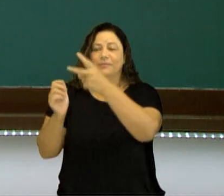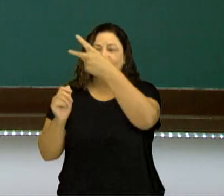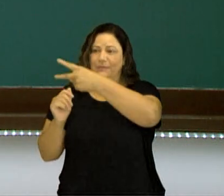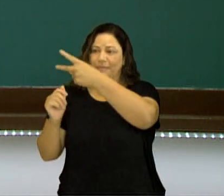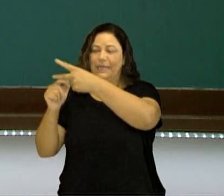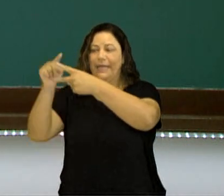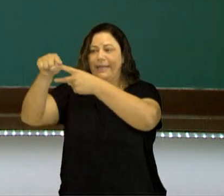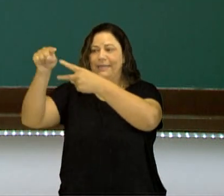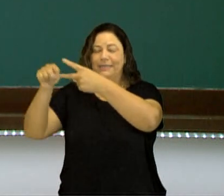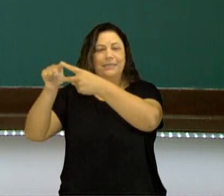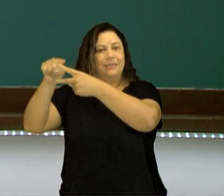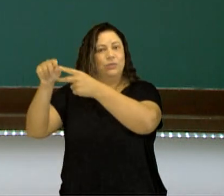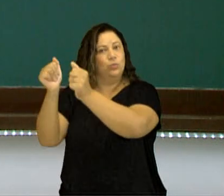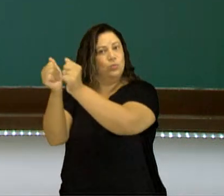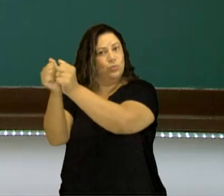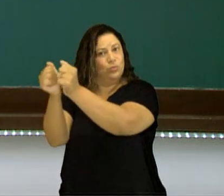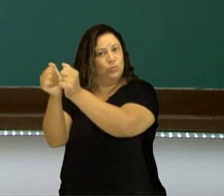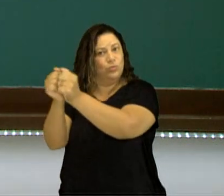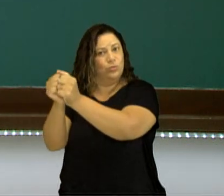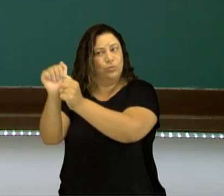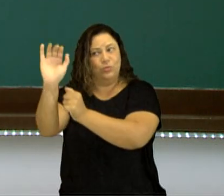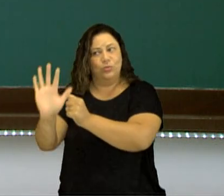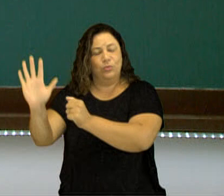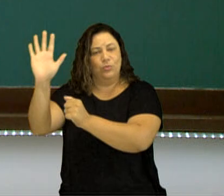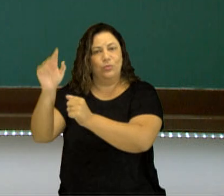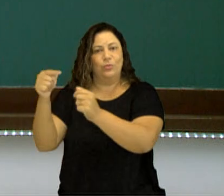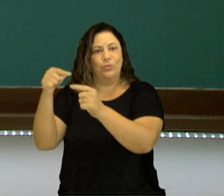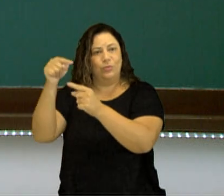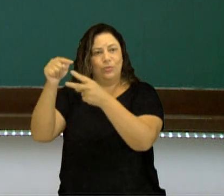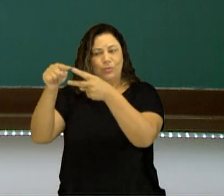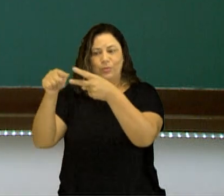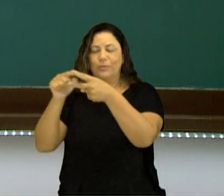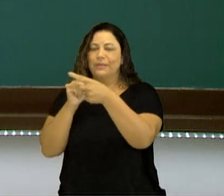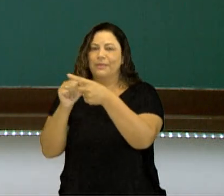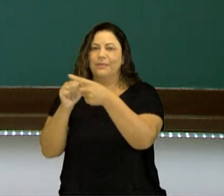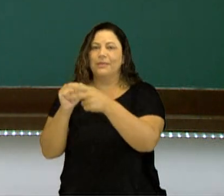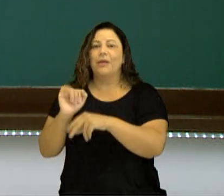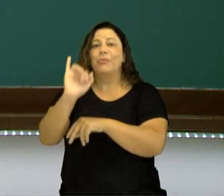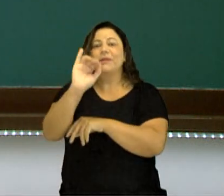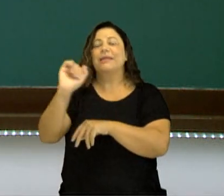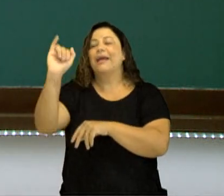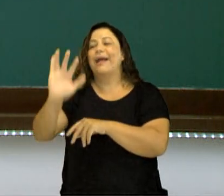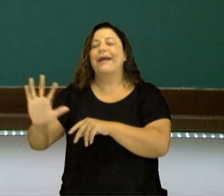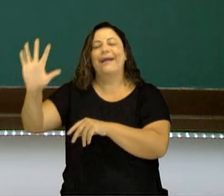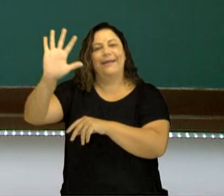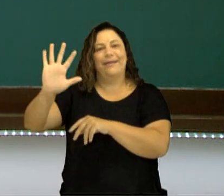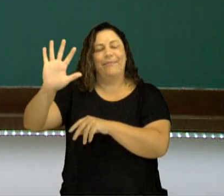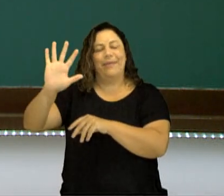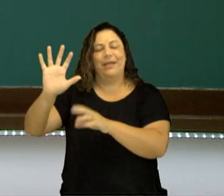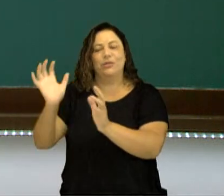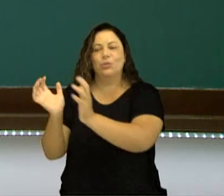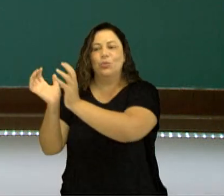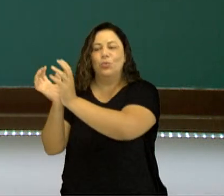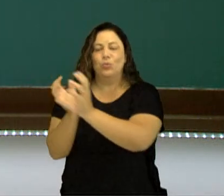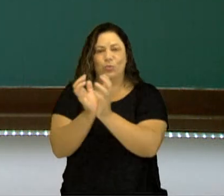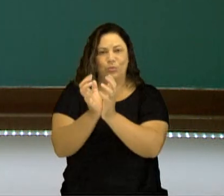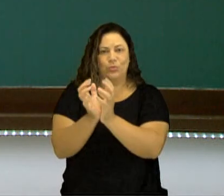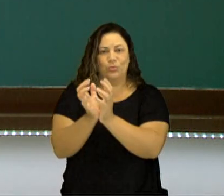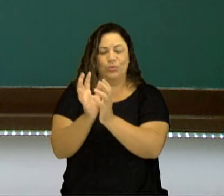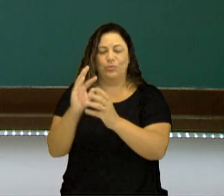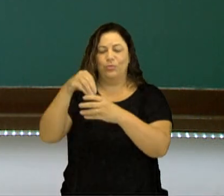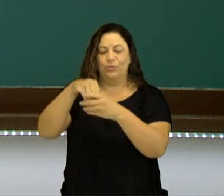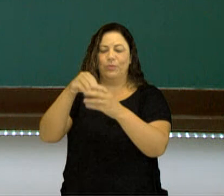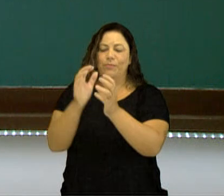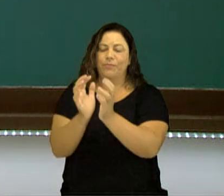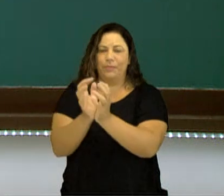ó, eles estão juntos, porque a imagem é um subconjunto do contradomínio, vai estar dentro